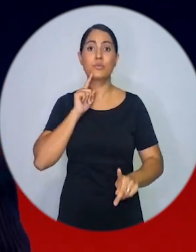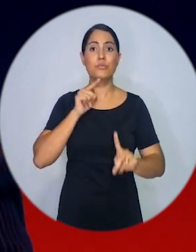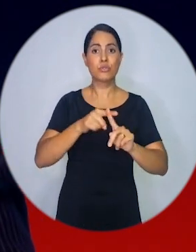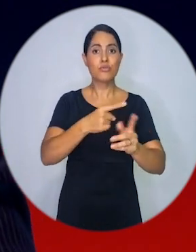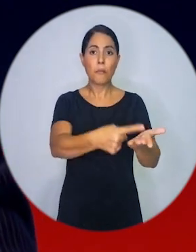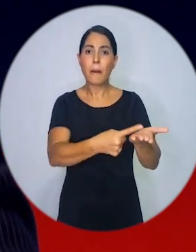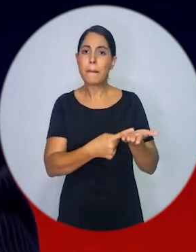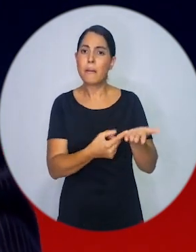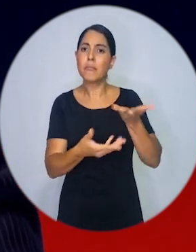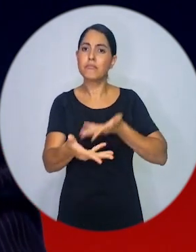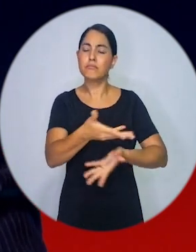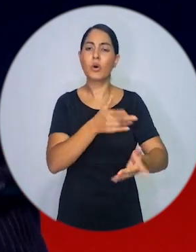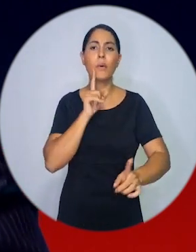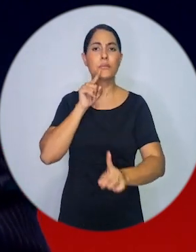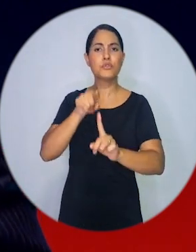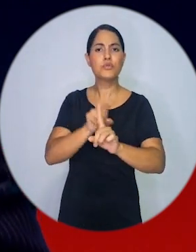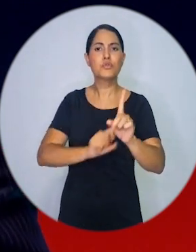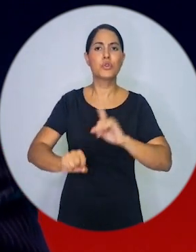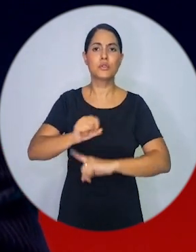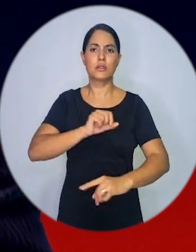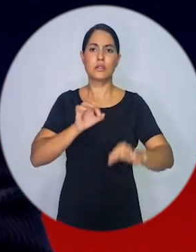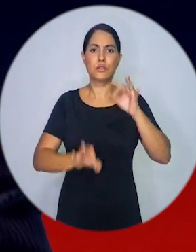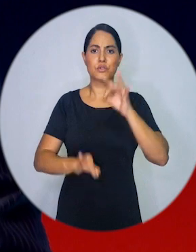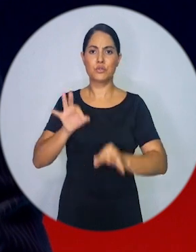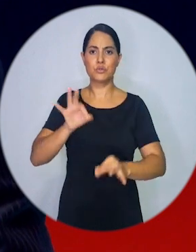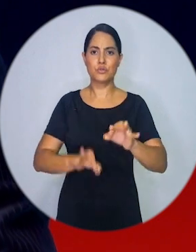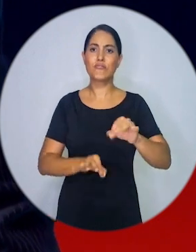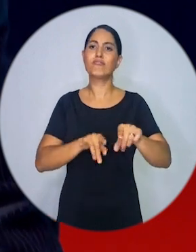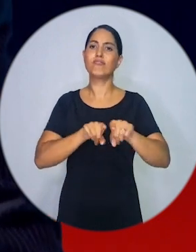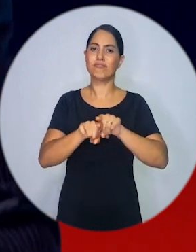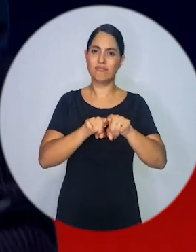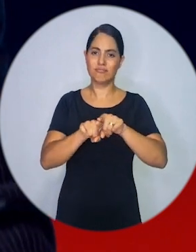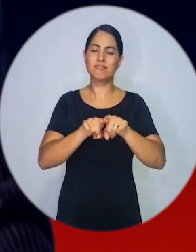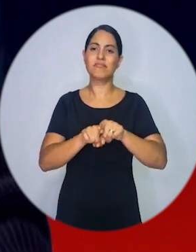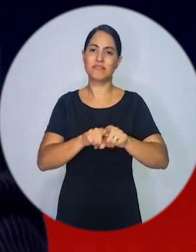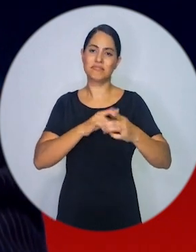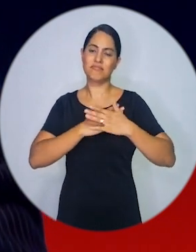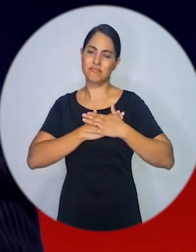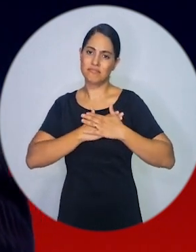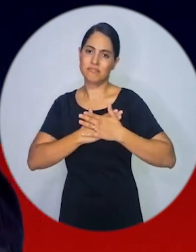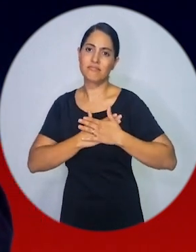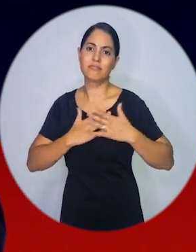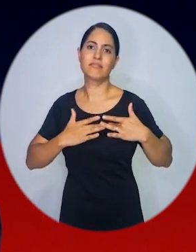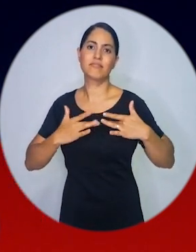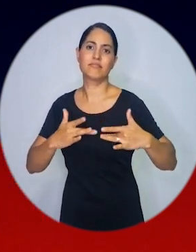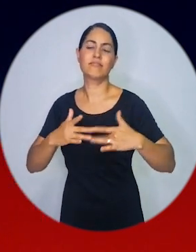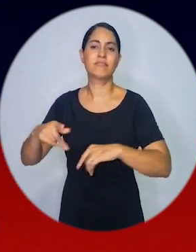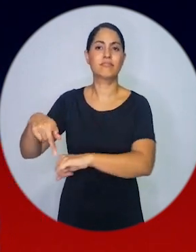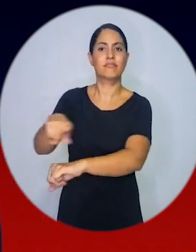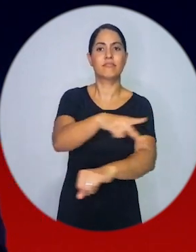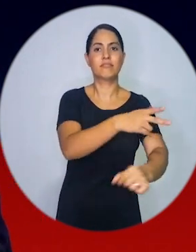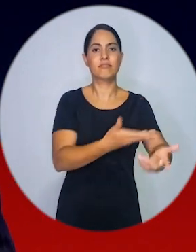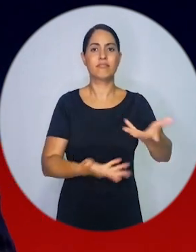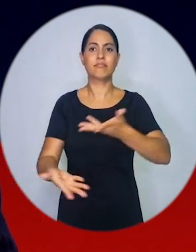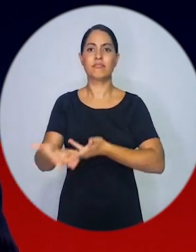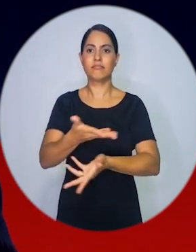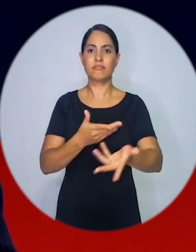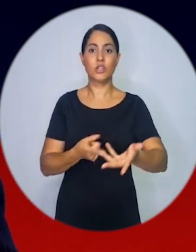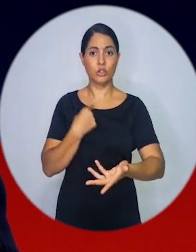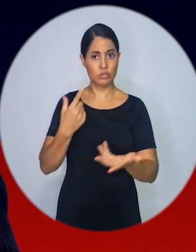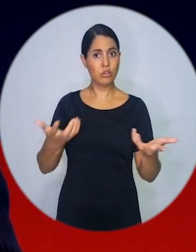da construção de uma sociedade justa, fraterna, solidária, na comunidade de